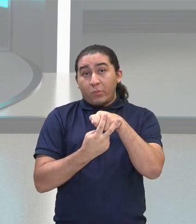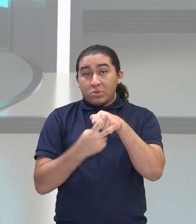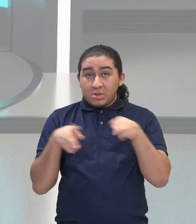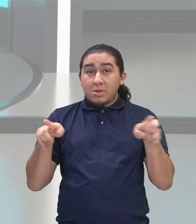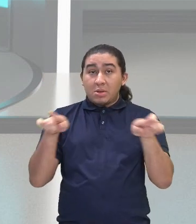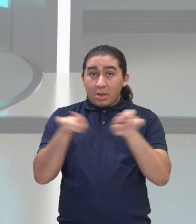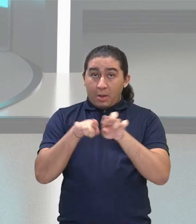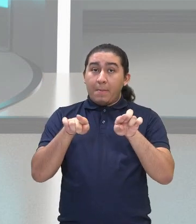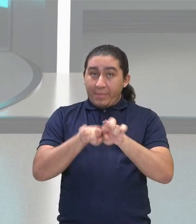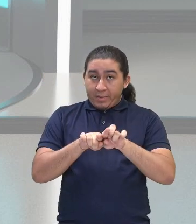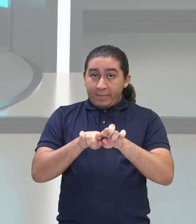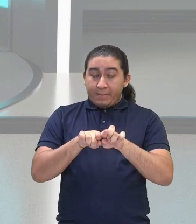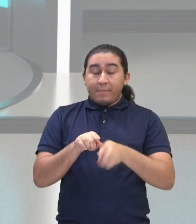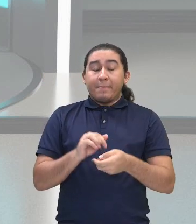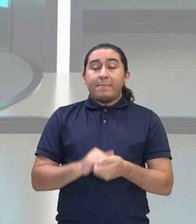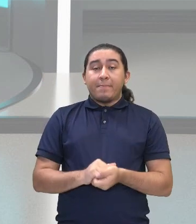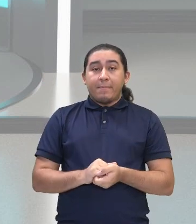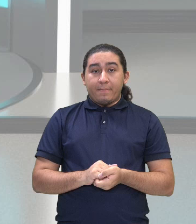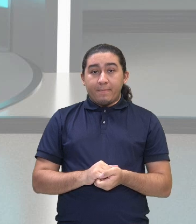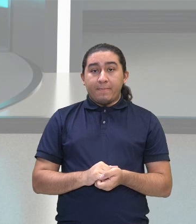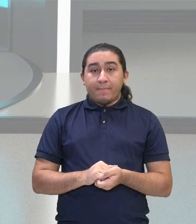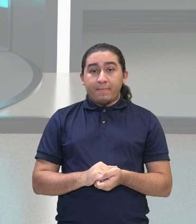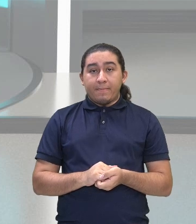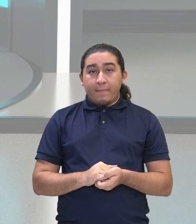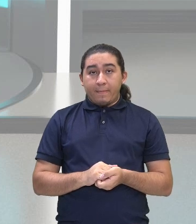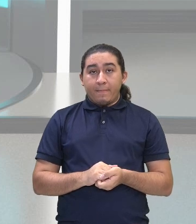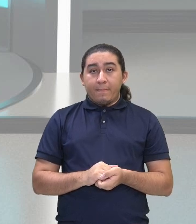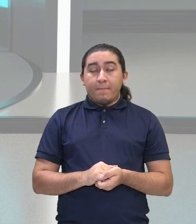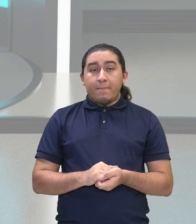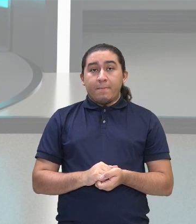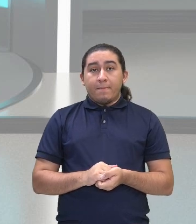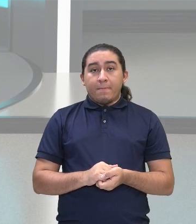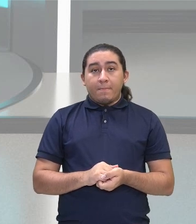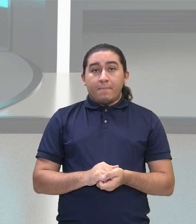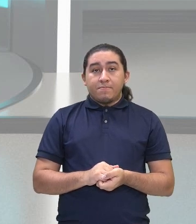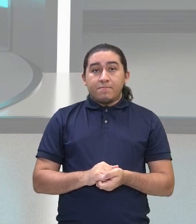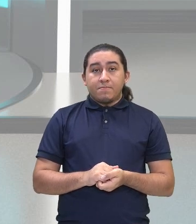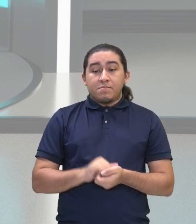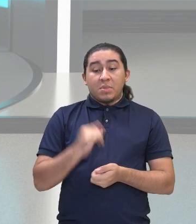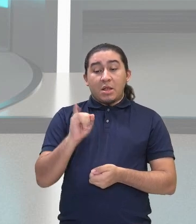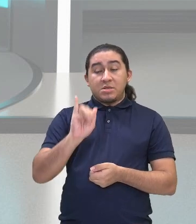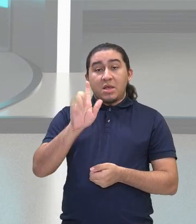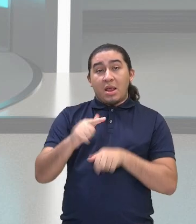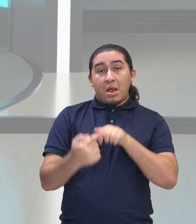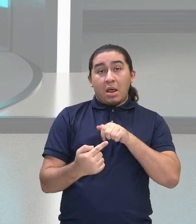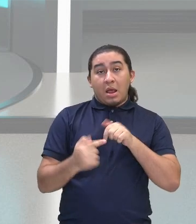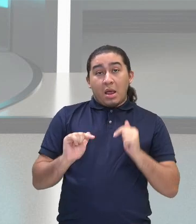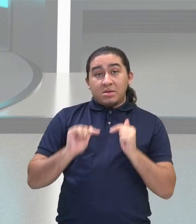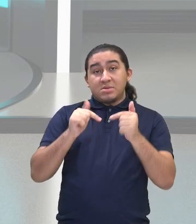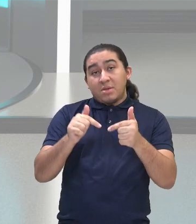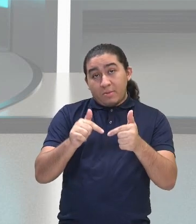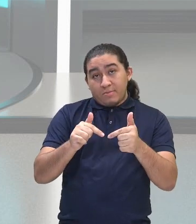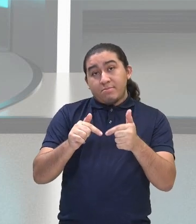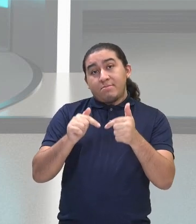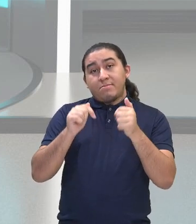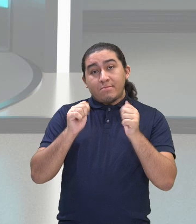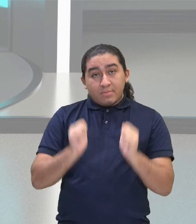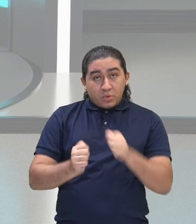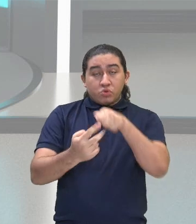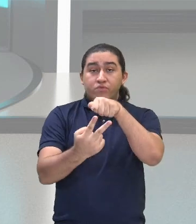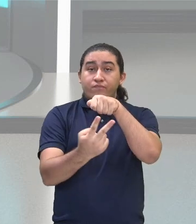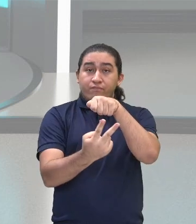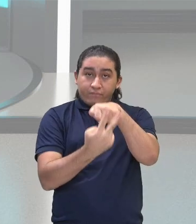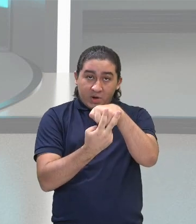da natureza, quando indicado em ação, é um verbo. É uma